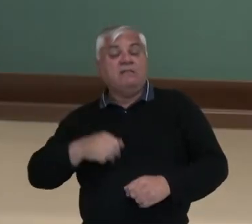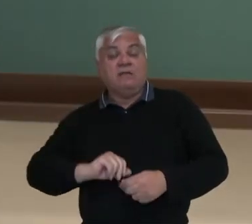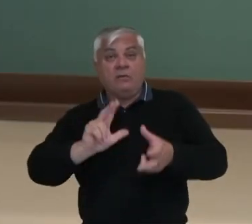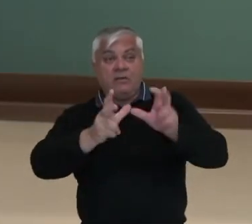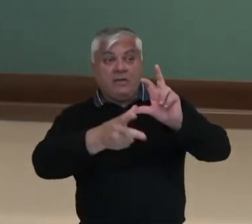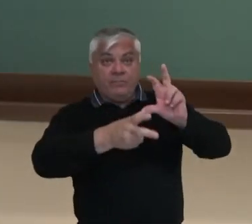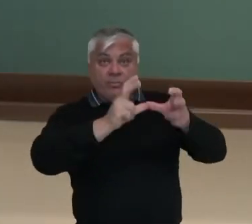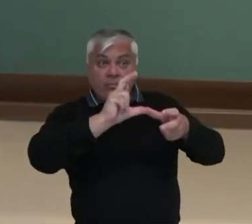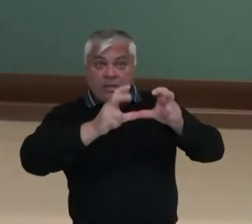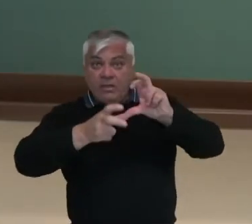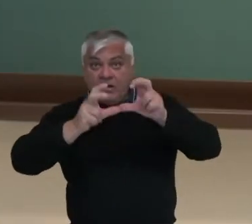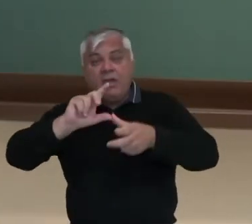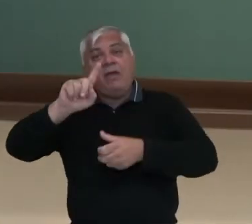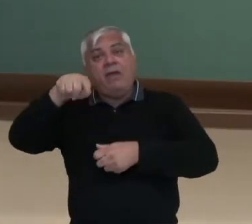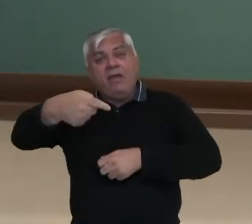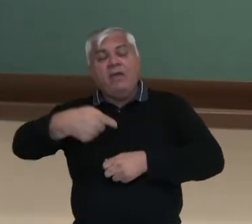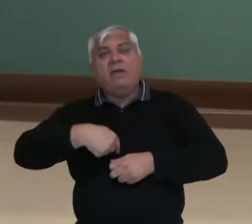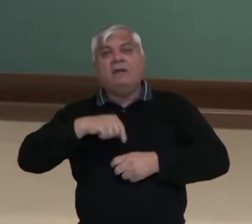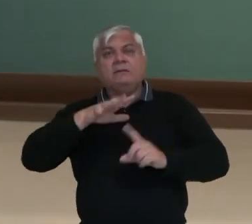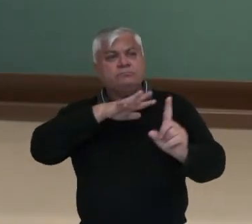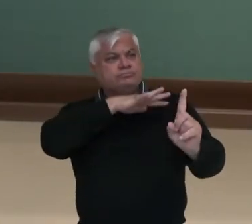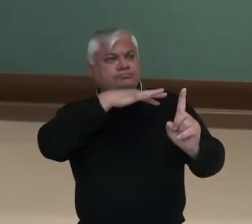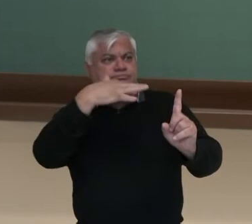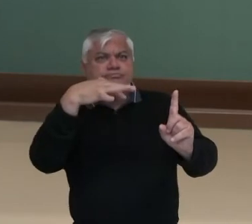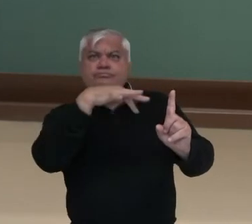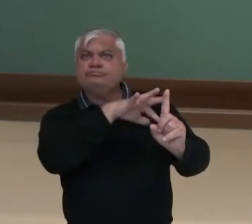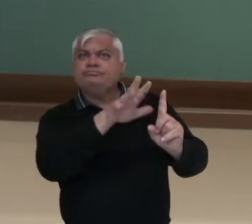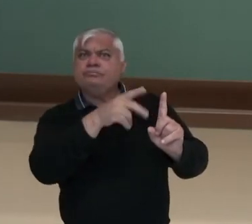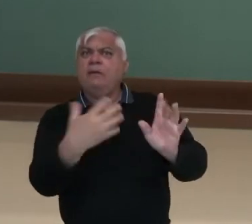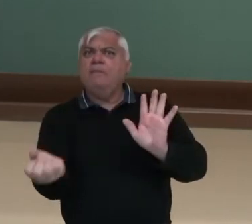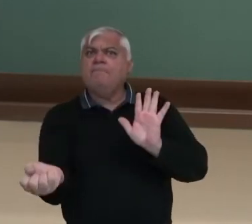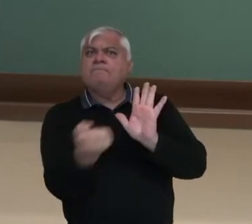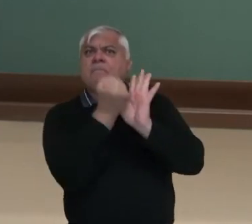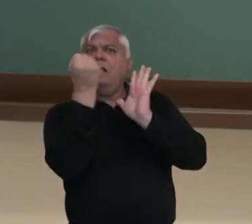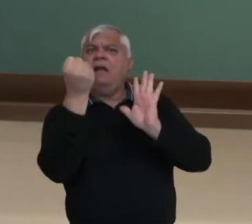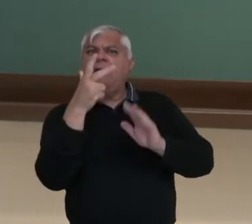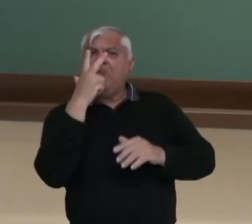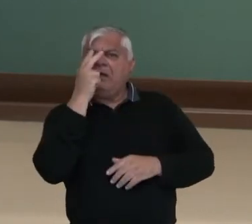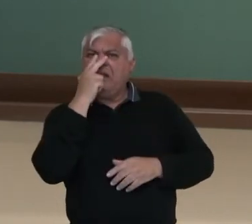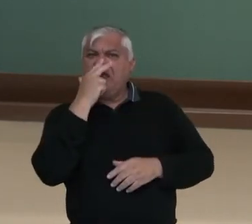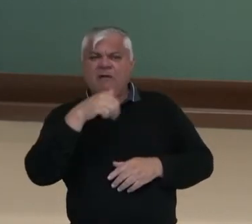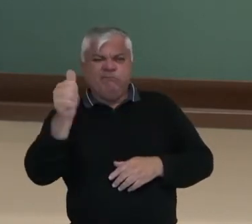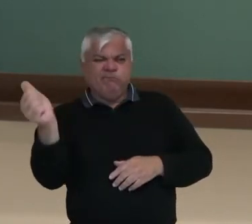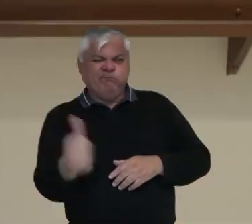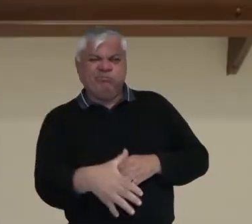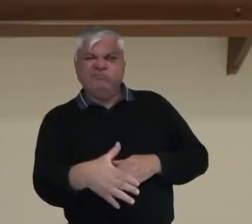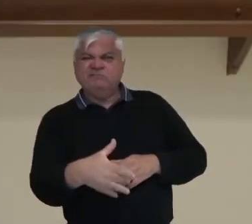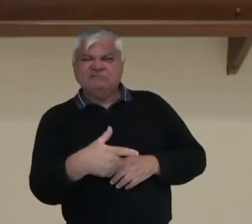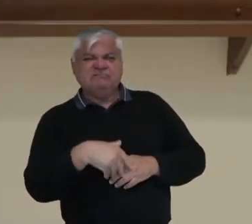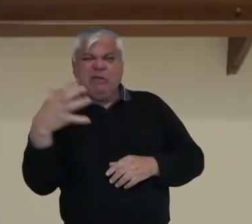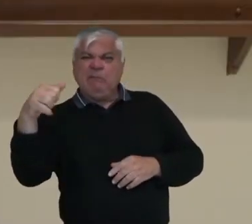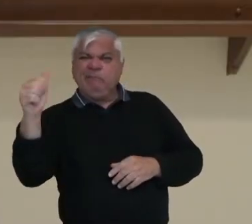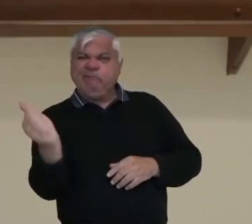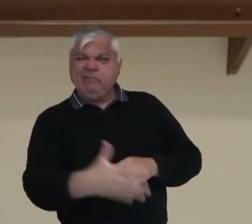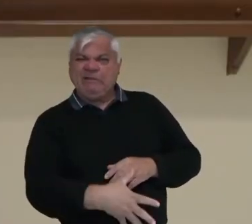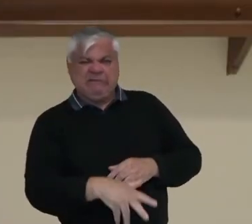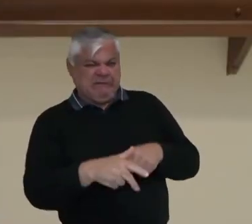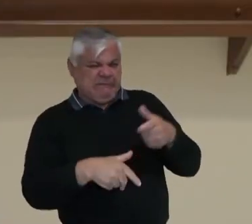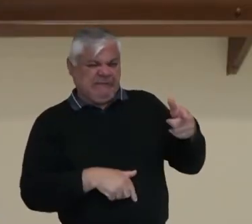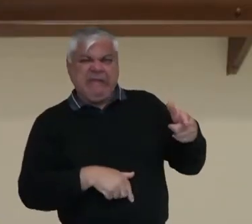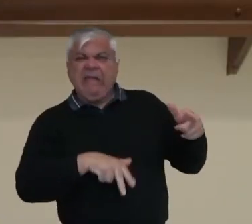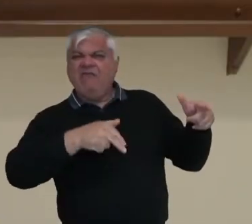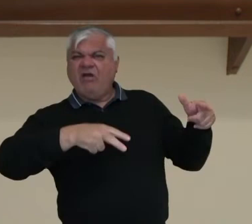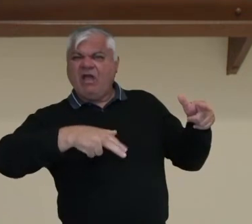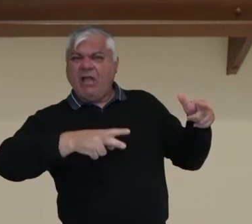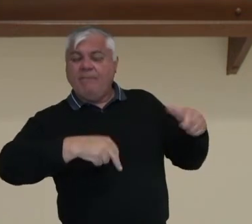capoeira ela era vista como um símbolo de marginalidade. Inclusive as pessoas que fossem